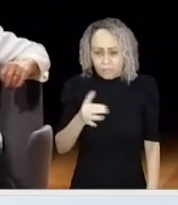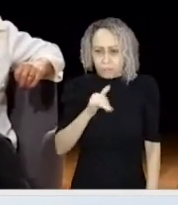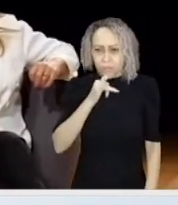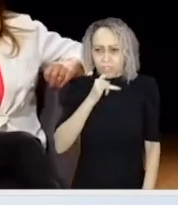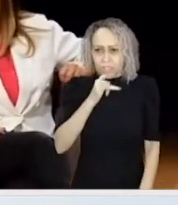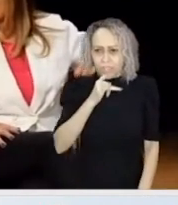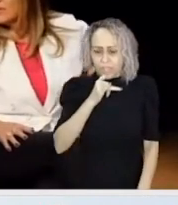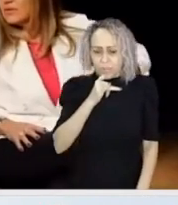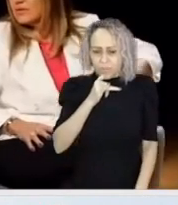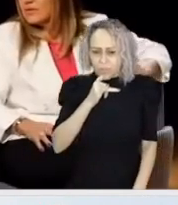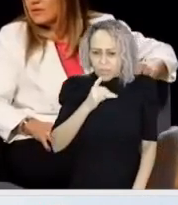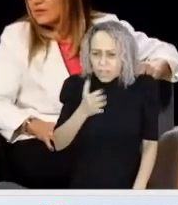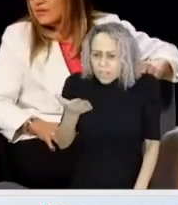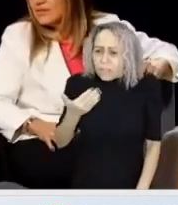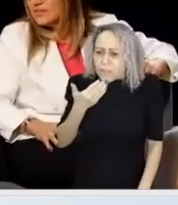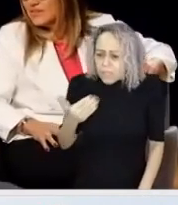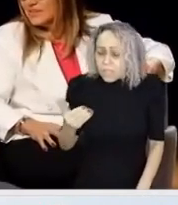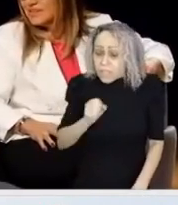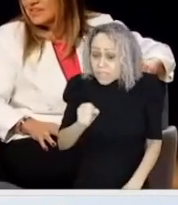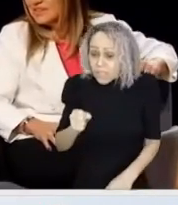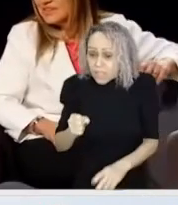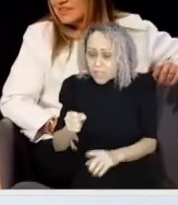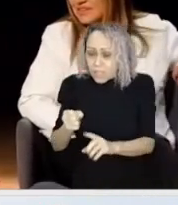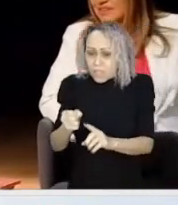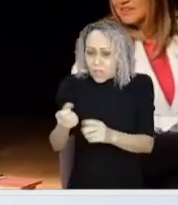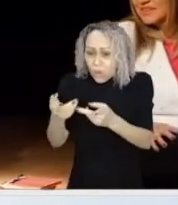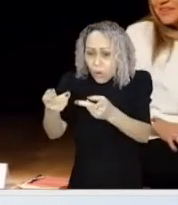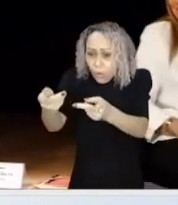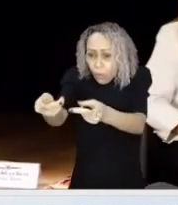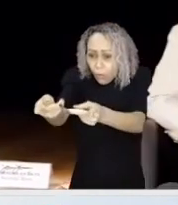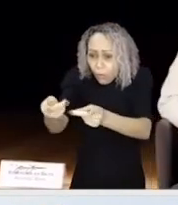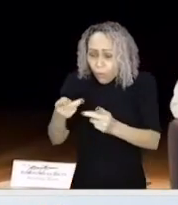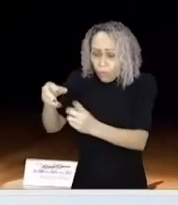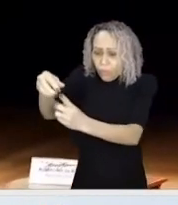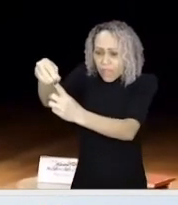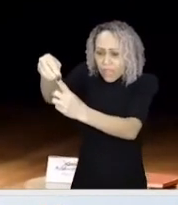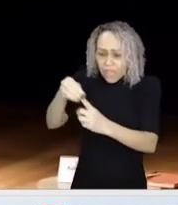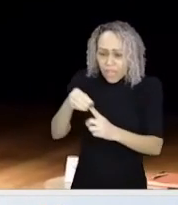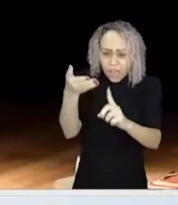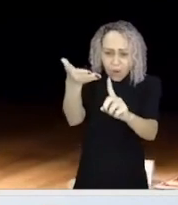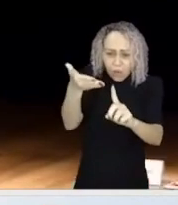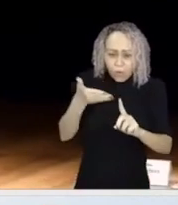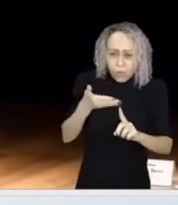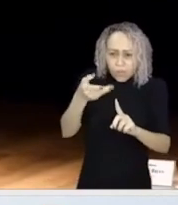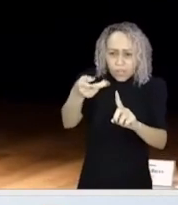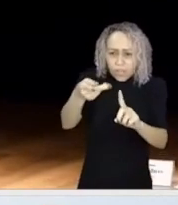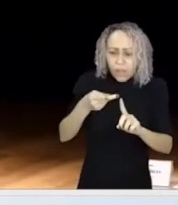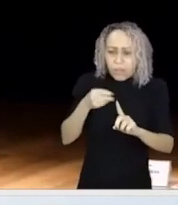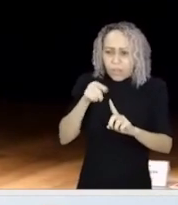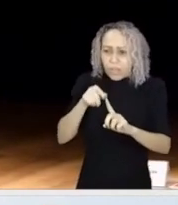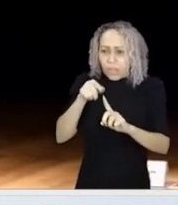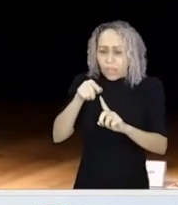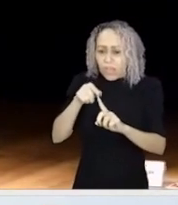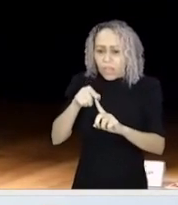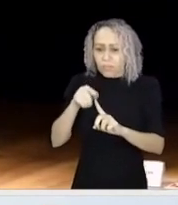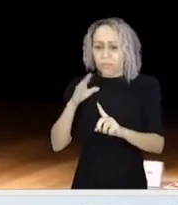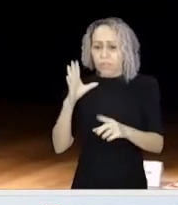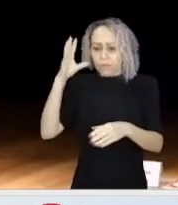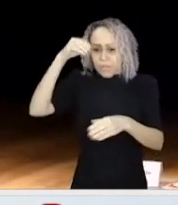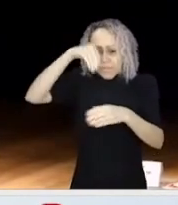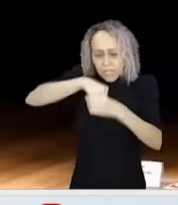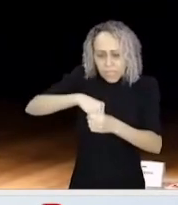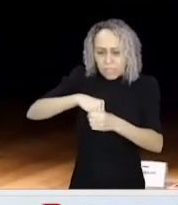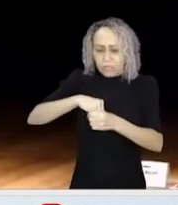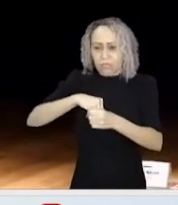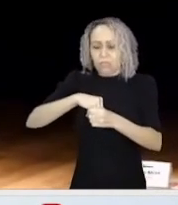coisa, e esse vai ser o Quem? motivo Drauzio? legal. Drauzio Varella? É, Ele provavelmente esse fala vai de ser o. economia também? Não,